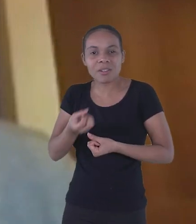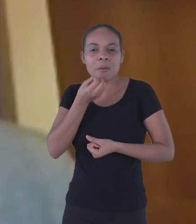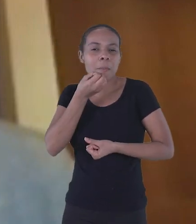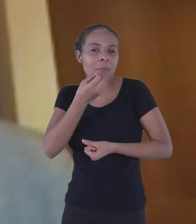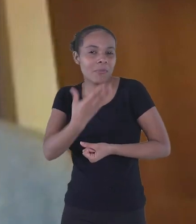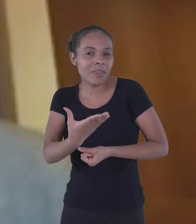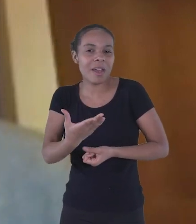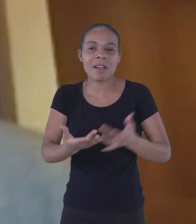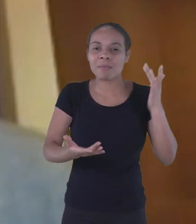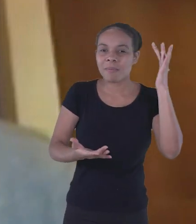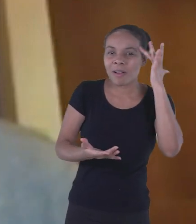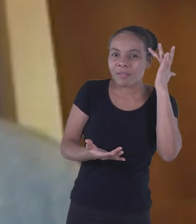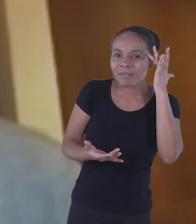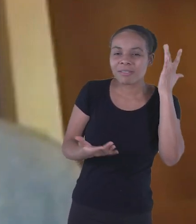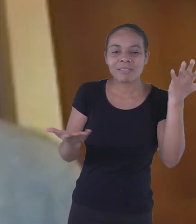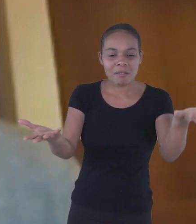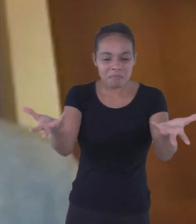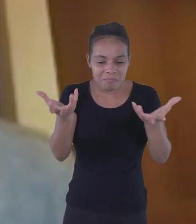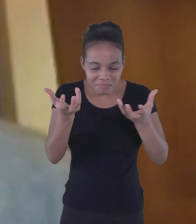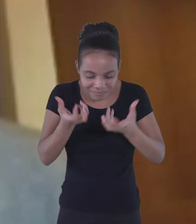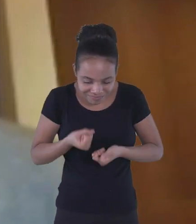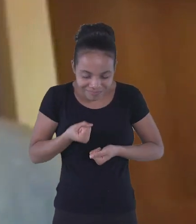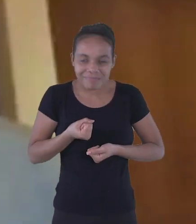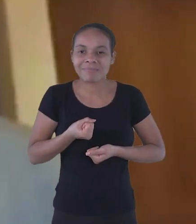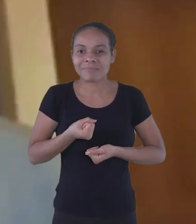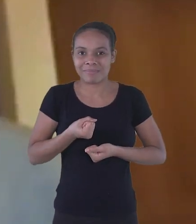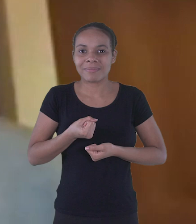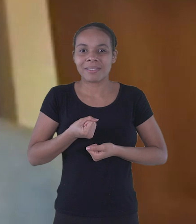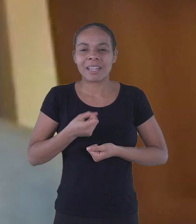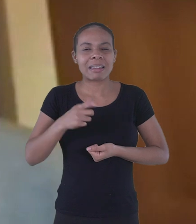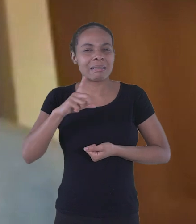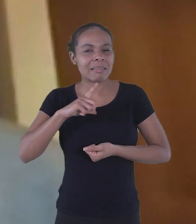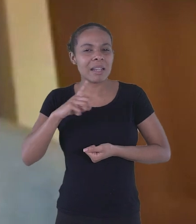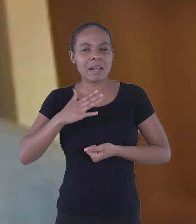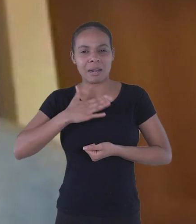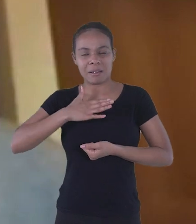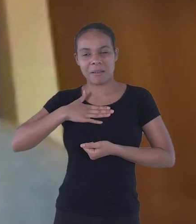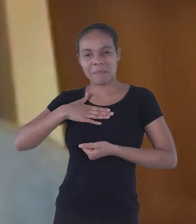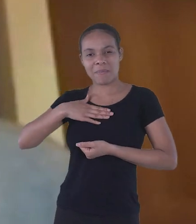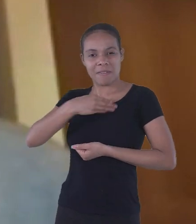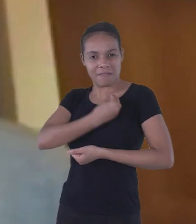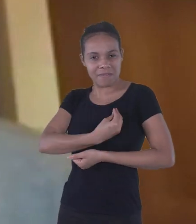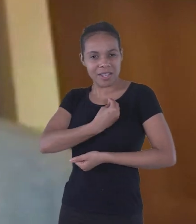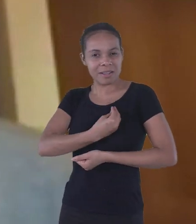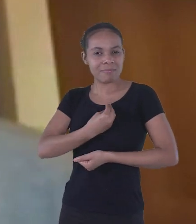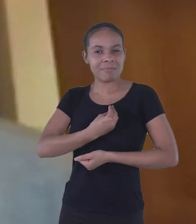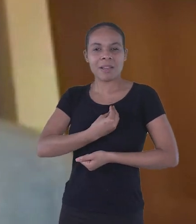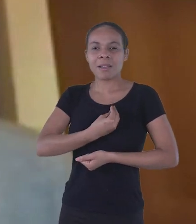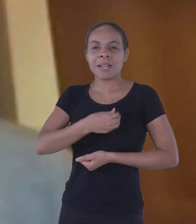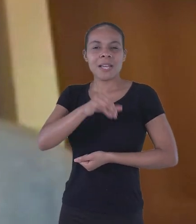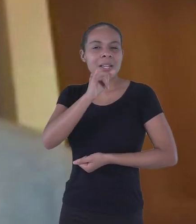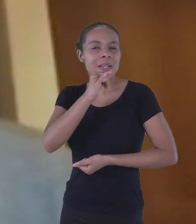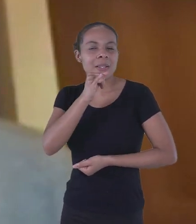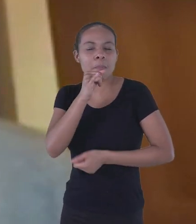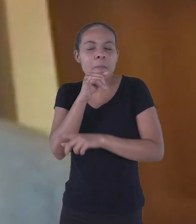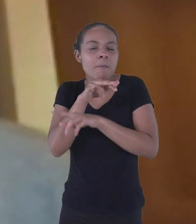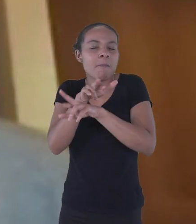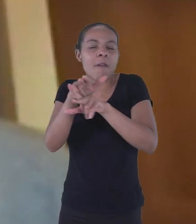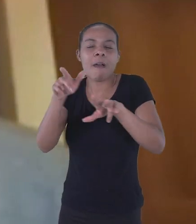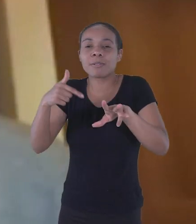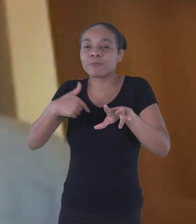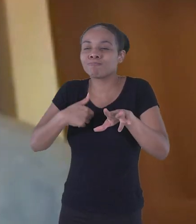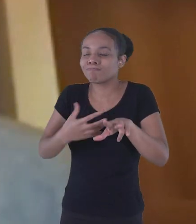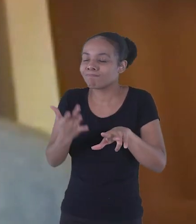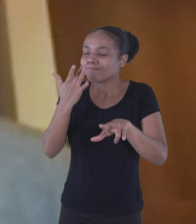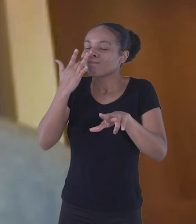mas tem exemplos incríveis aí que eu admiro